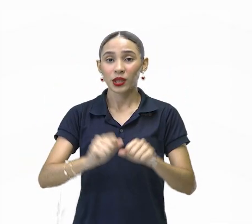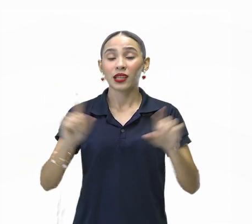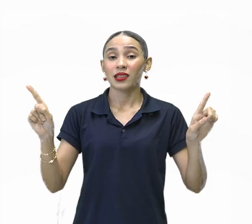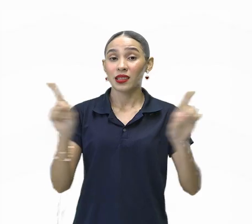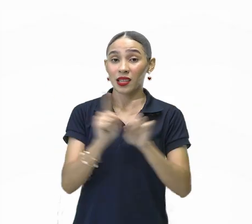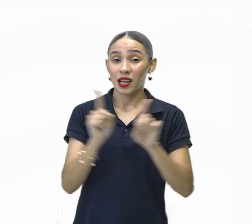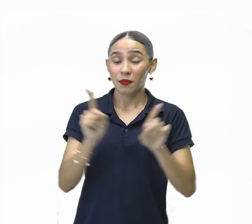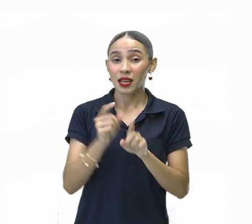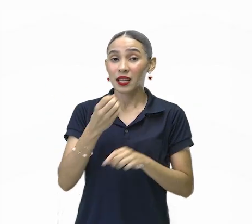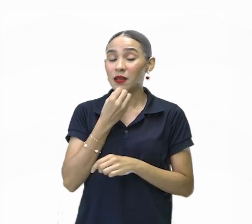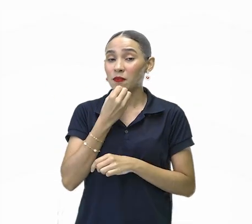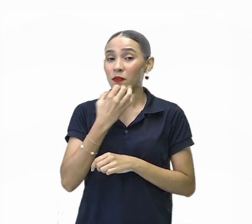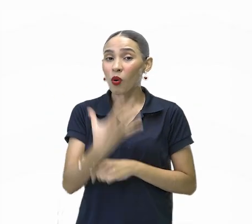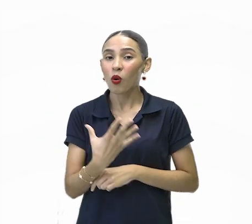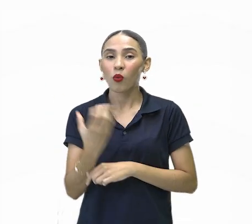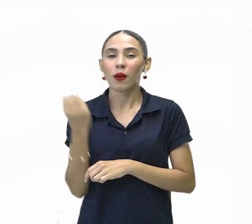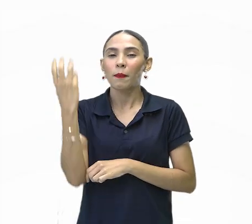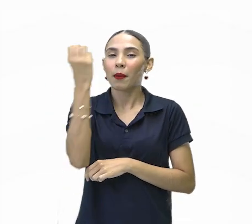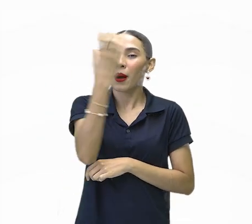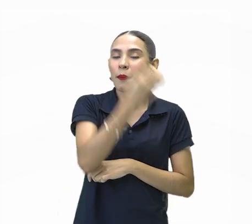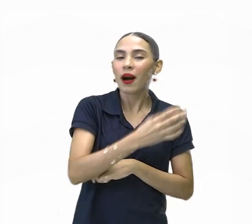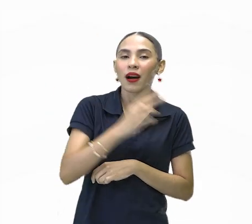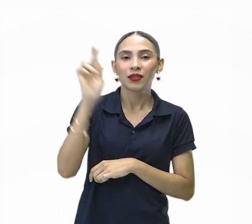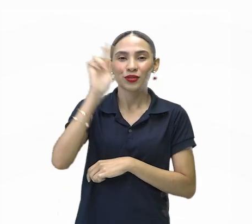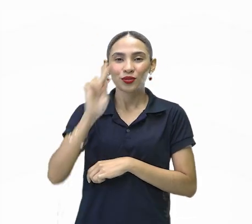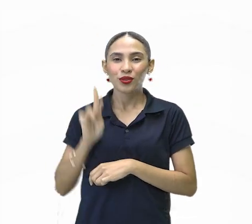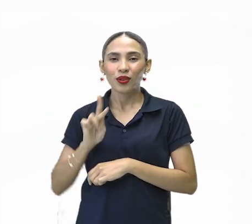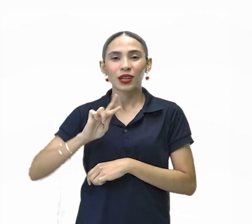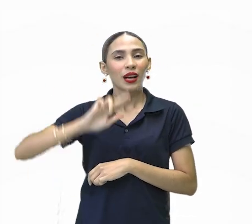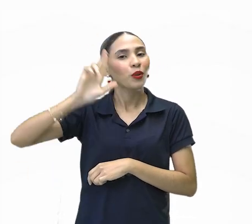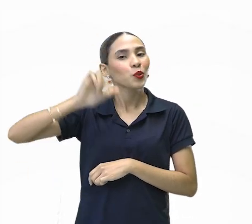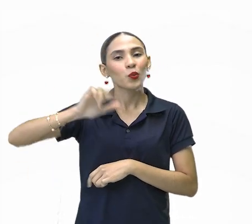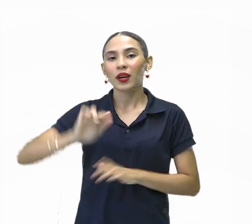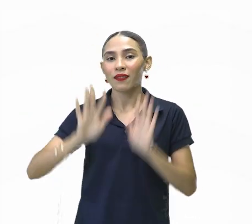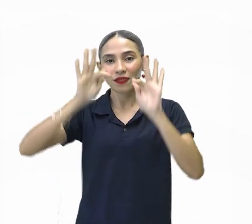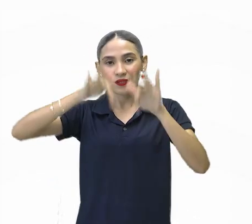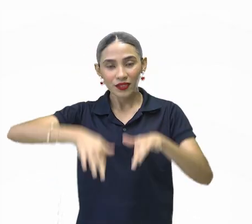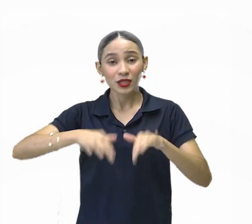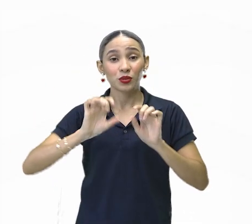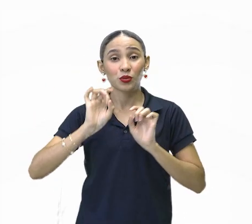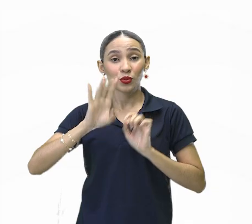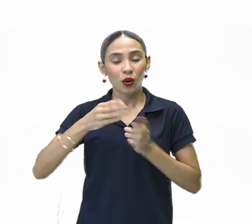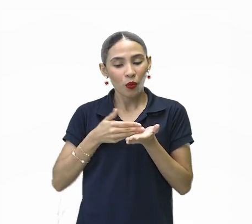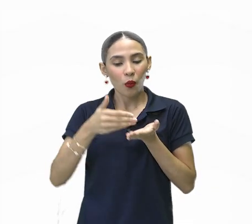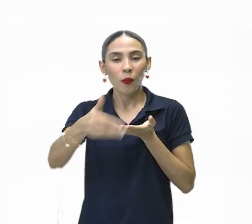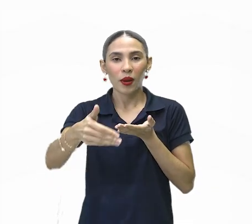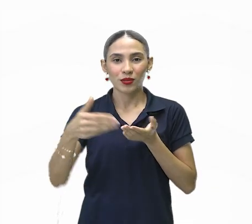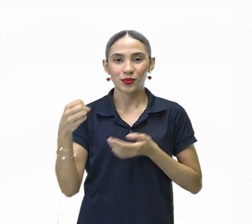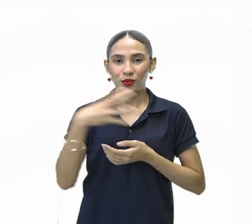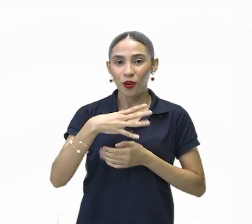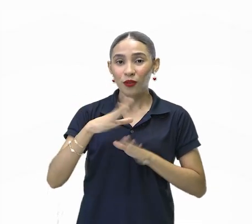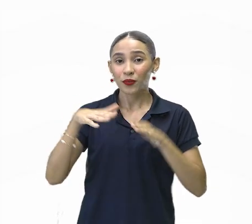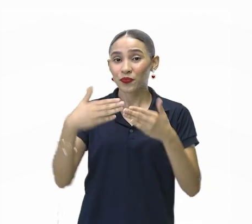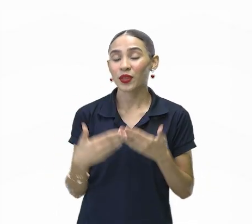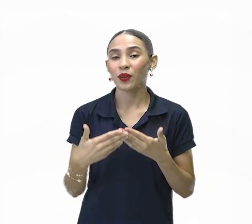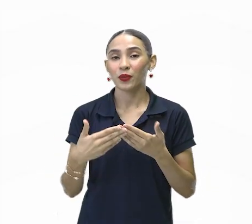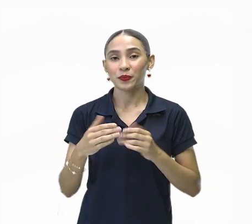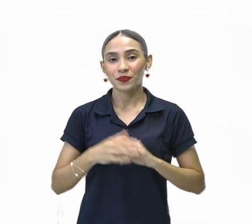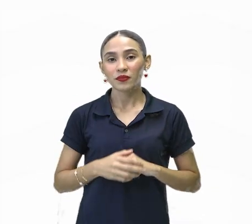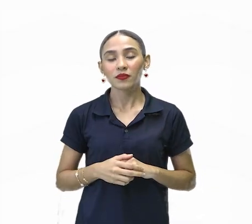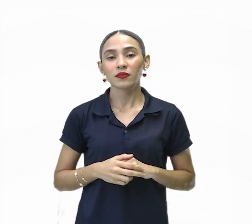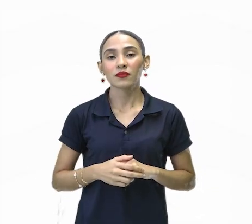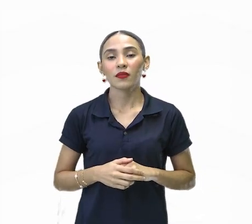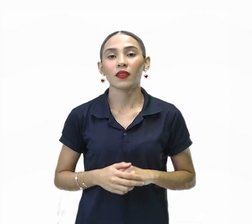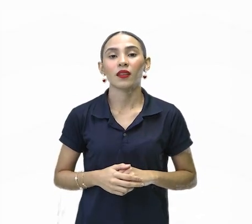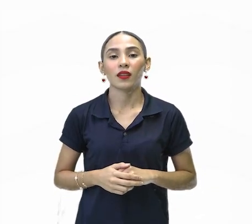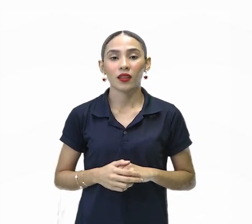toda boa viagem no tempo, ela nunca tem um fim, apenas novos começos. Sobre nossa viagem